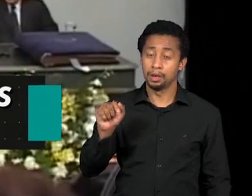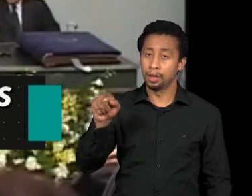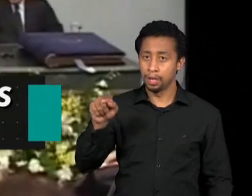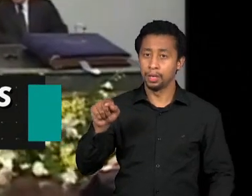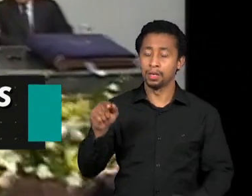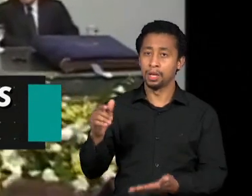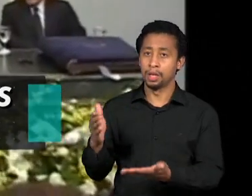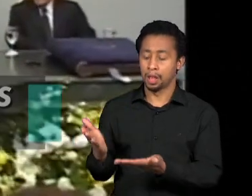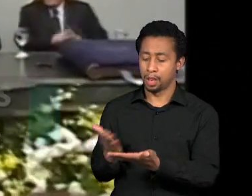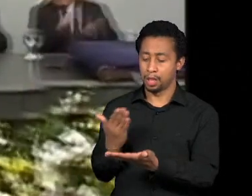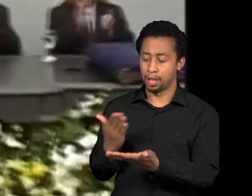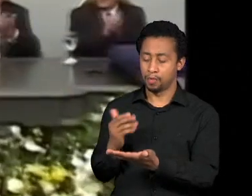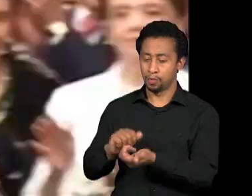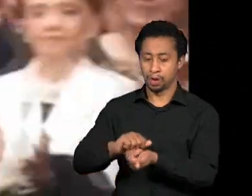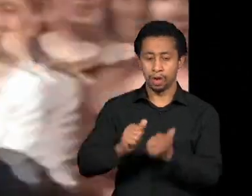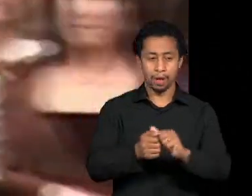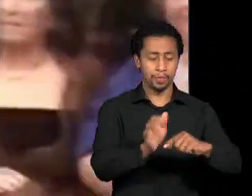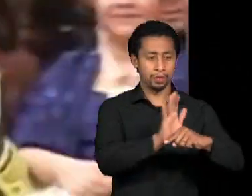cinema.